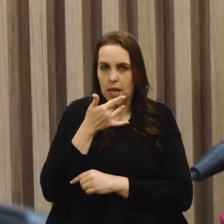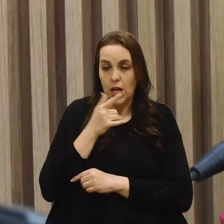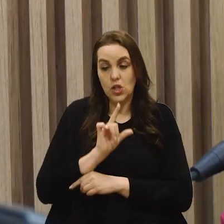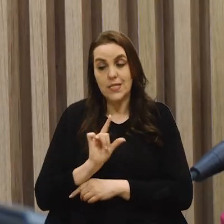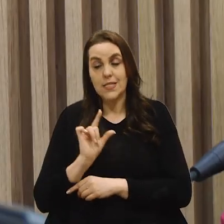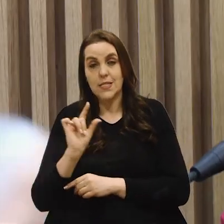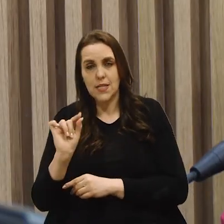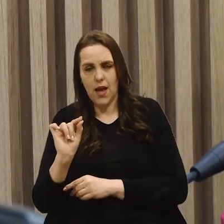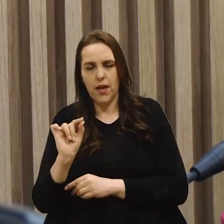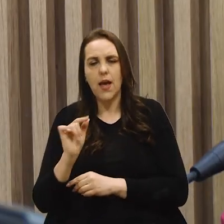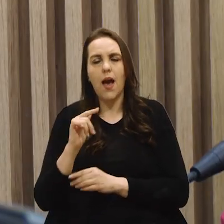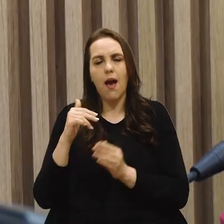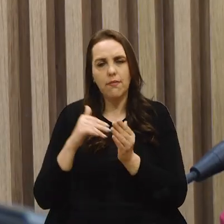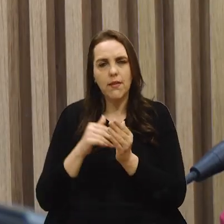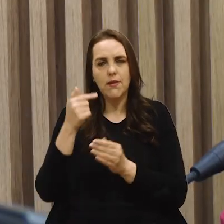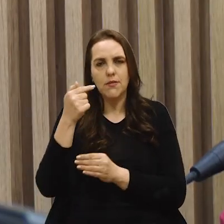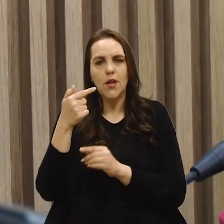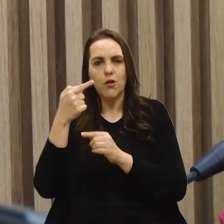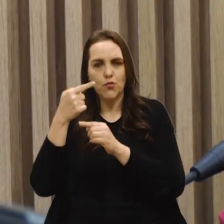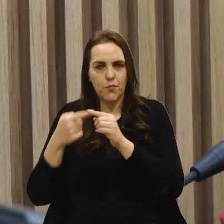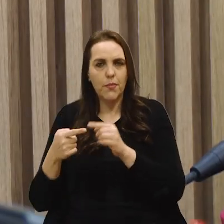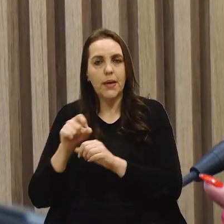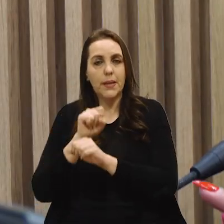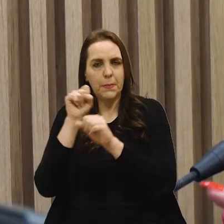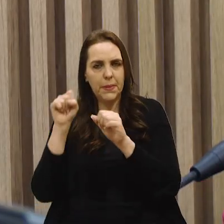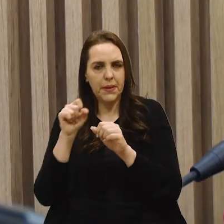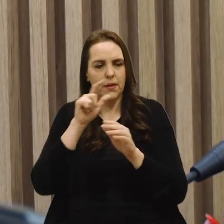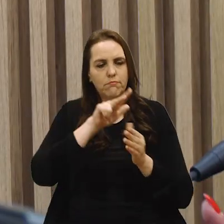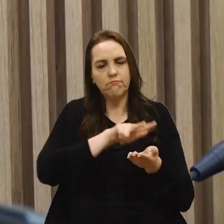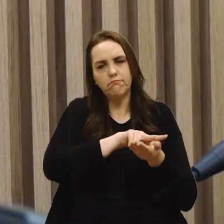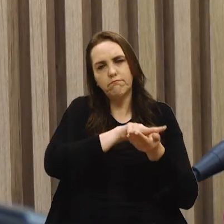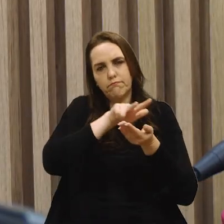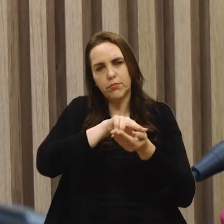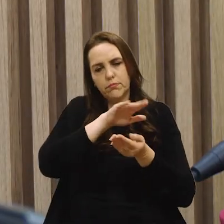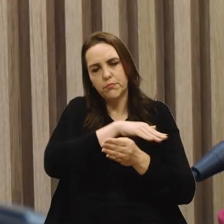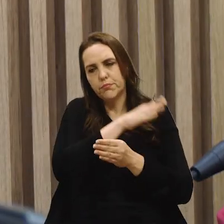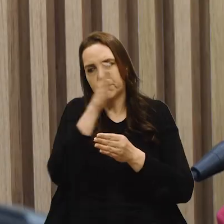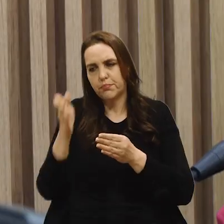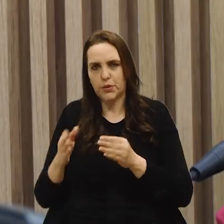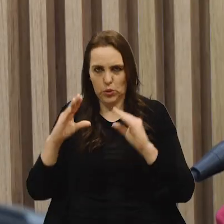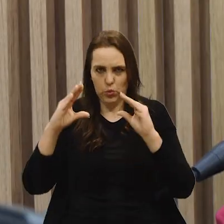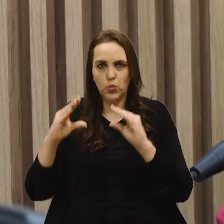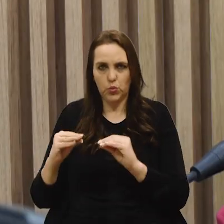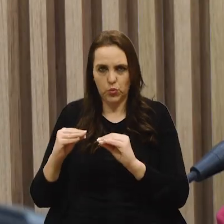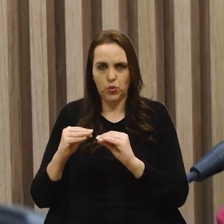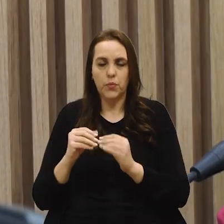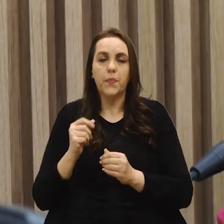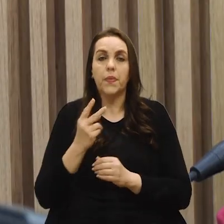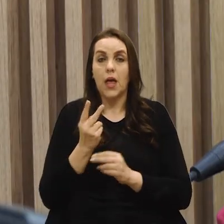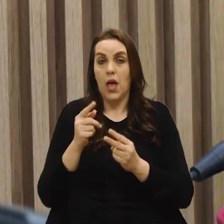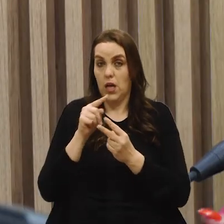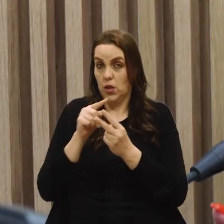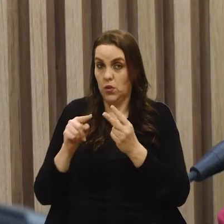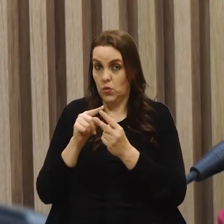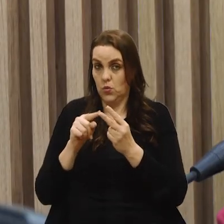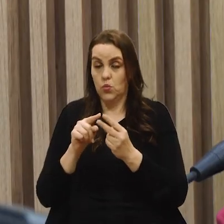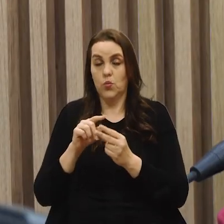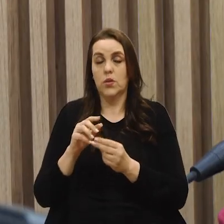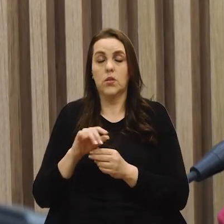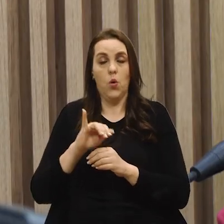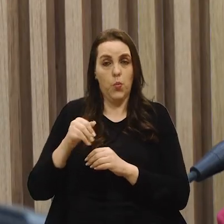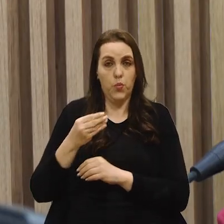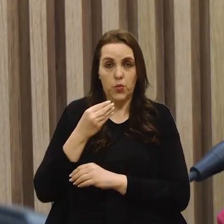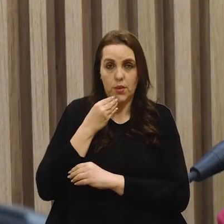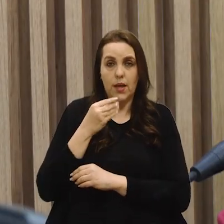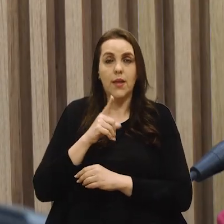saem até as 7h30 do outro dia. Então, nas duas primeiras opções, tem atendimentos com técnicos, assistentes